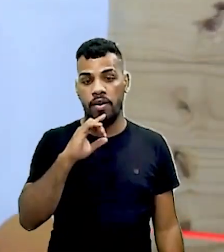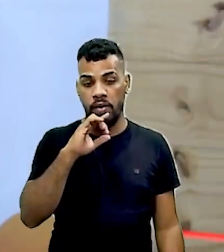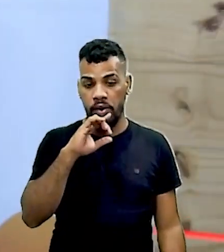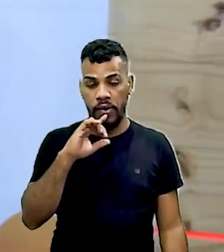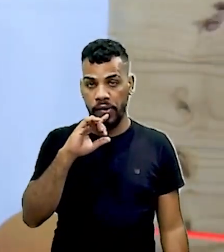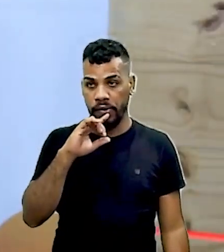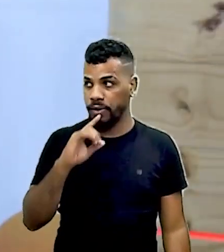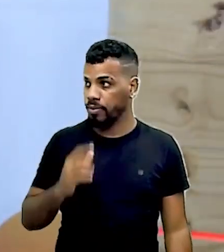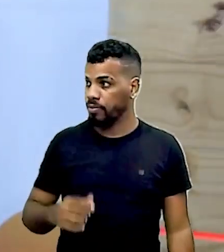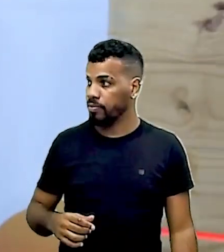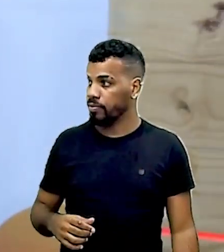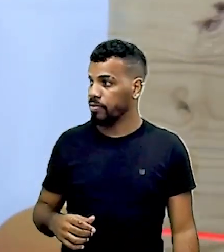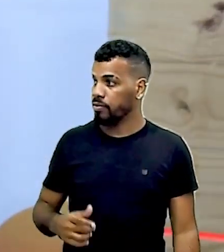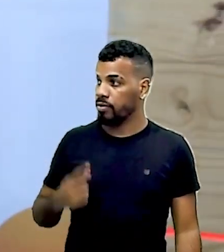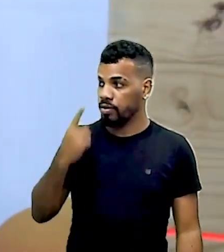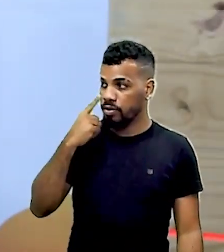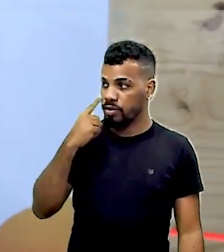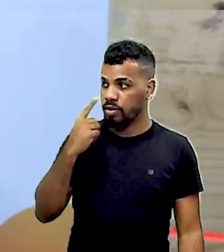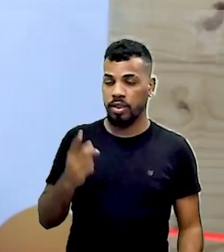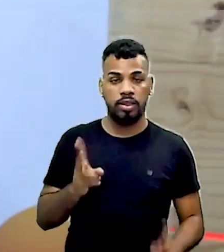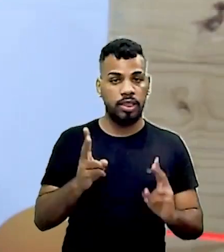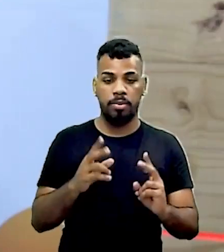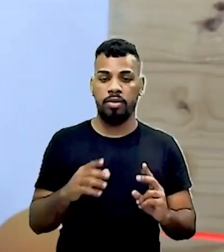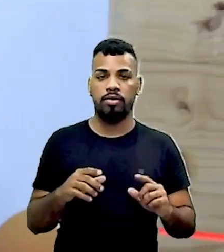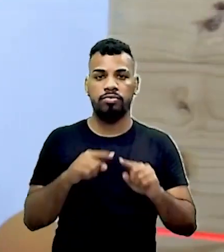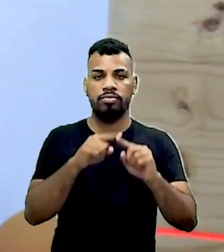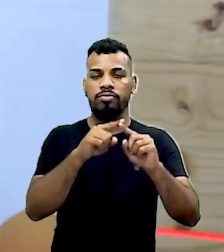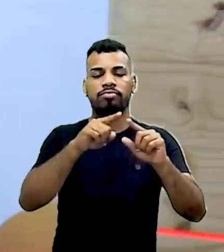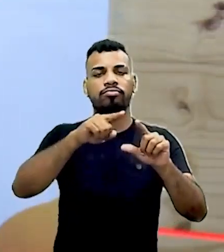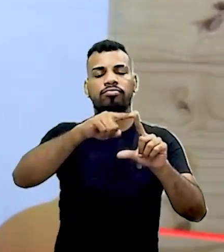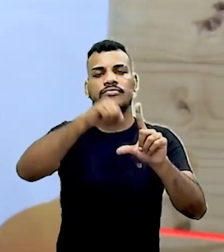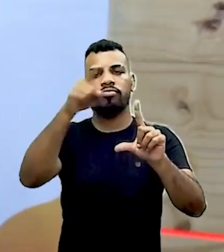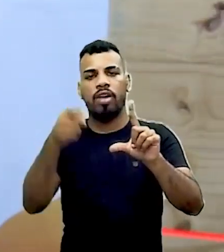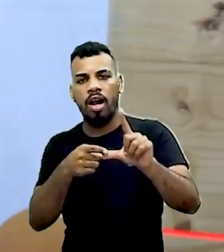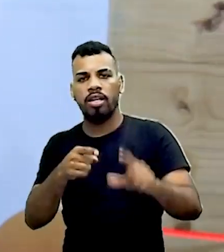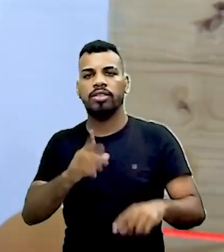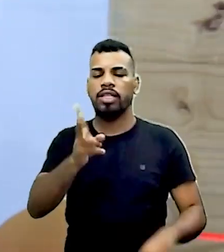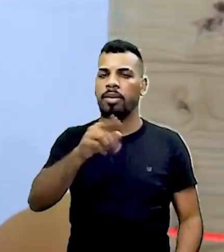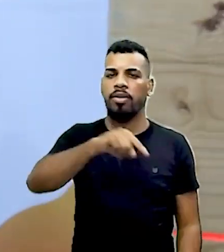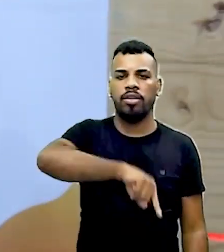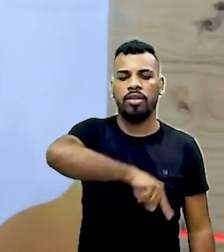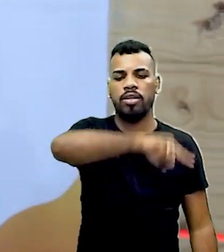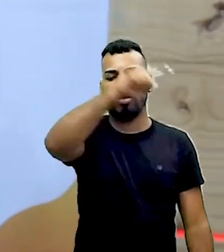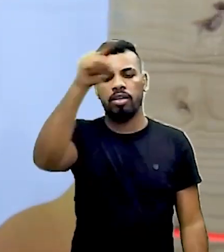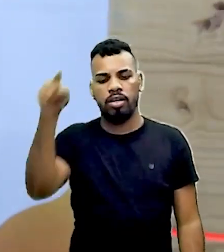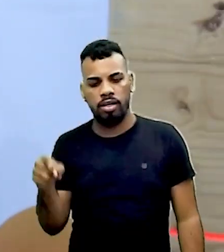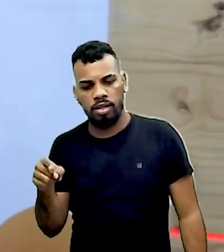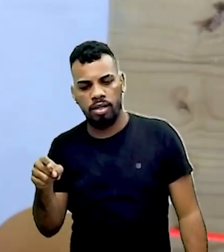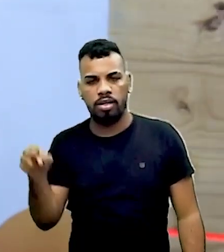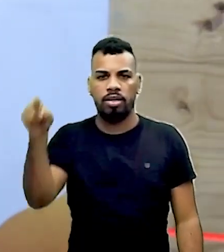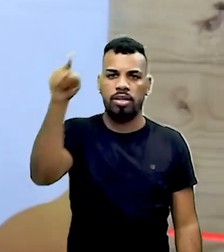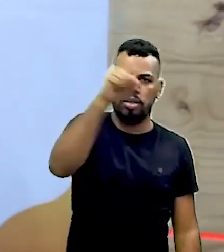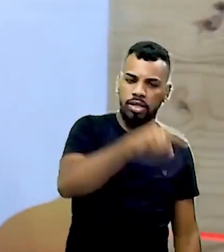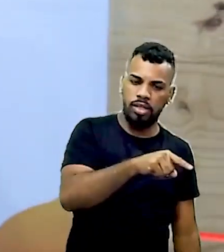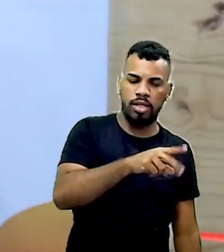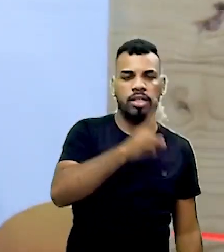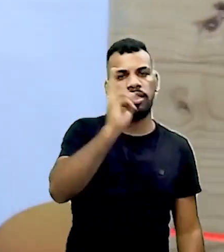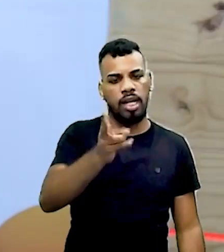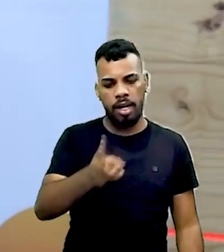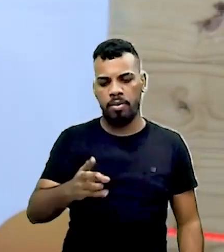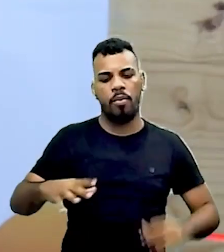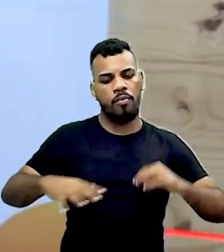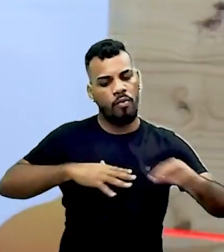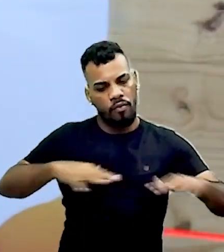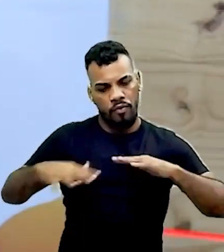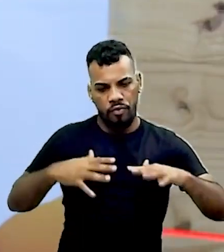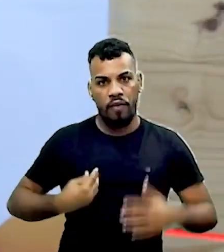o outro. Você vê que a palma da minha mão, ela faz um arco. Então, essa ideia é justamente usada para fazer algo parecer mais orgânico